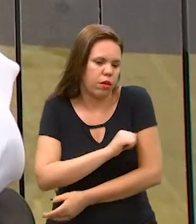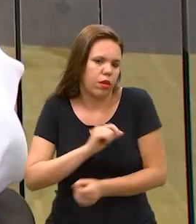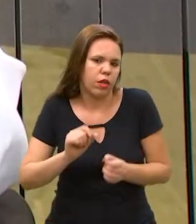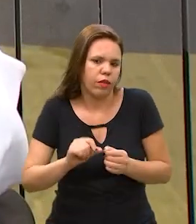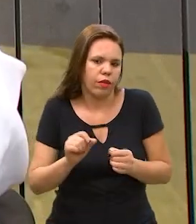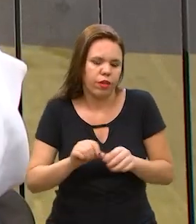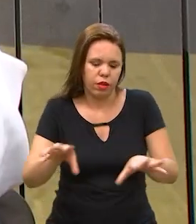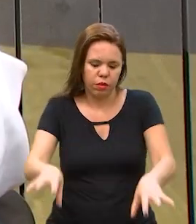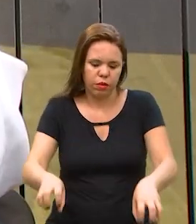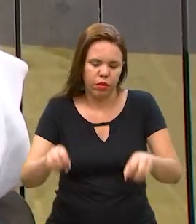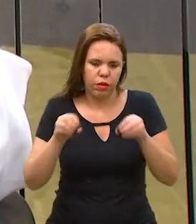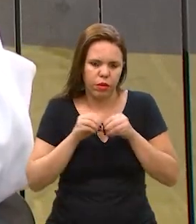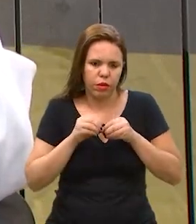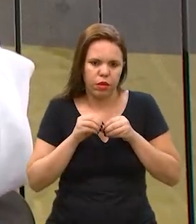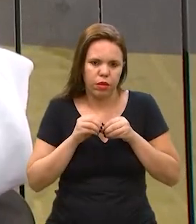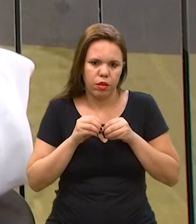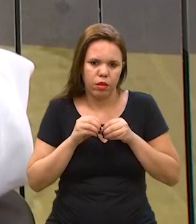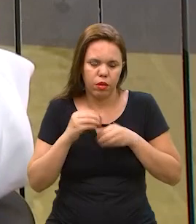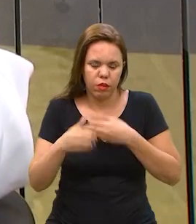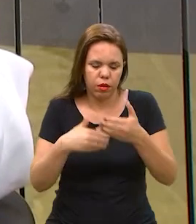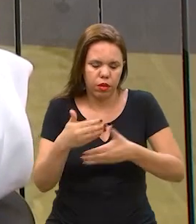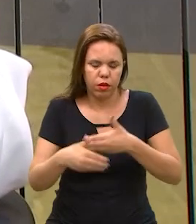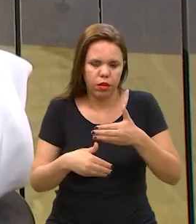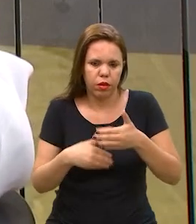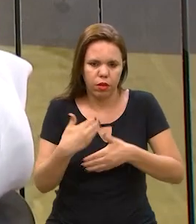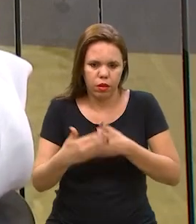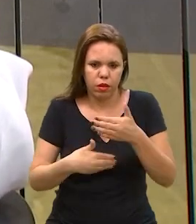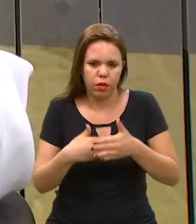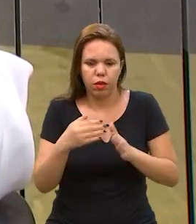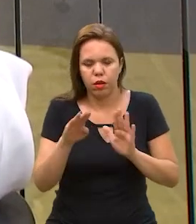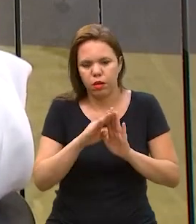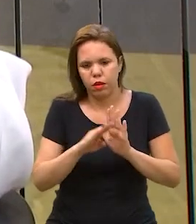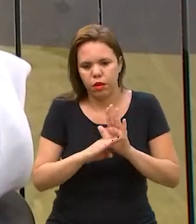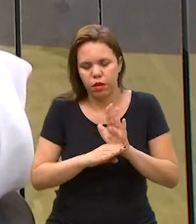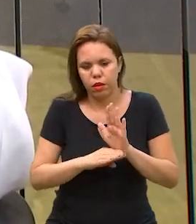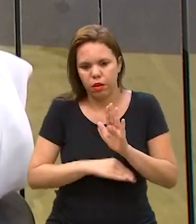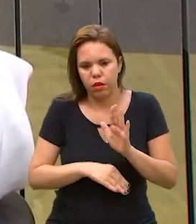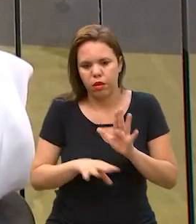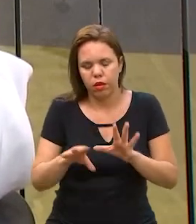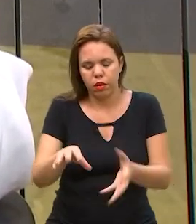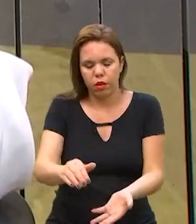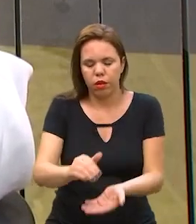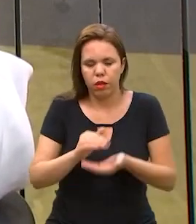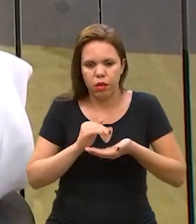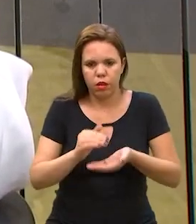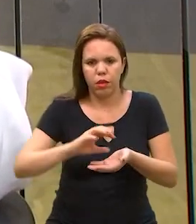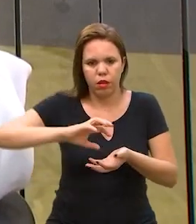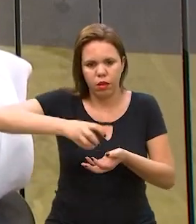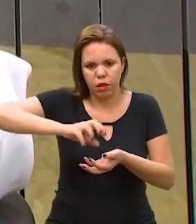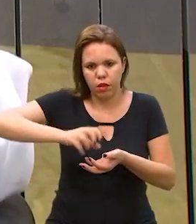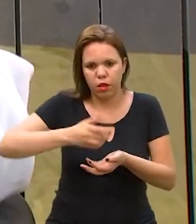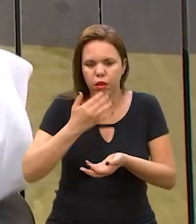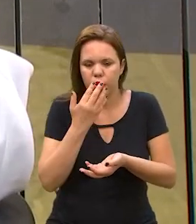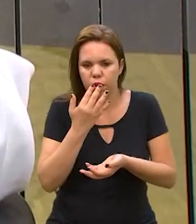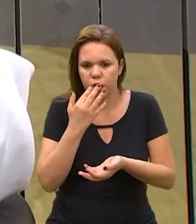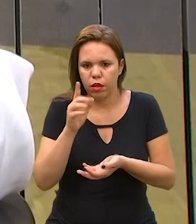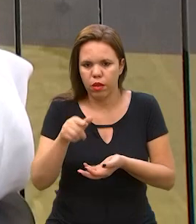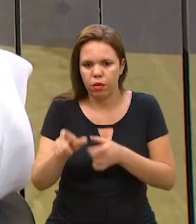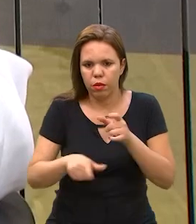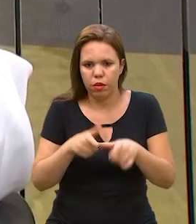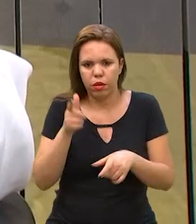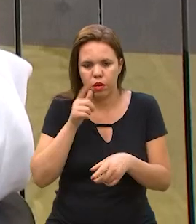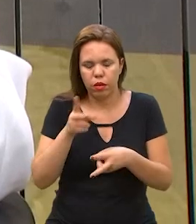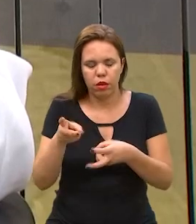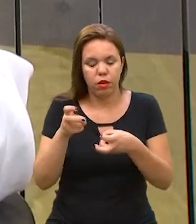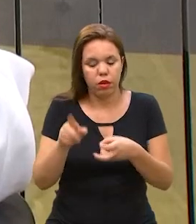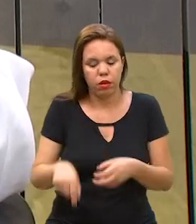todo o processo de coleta. Então existe uma sequência para coletar aqueles tubos que são de tampas coloridas, que é isso que o paciente